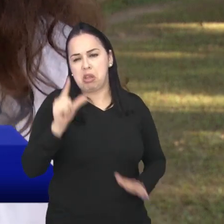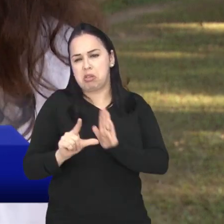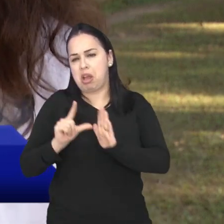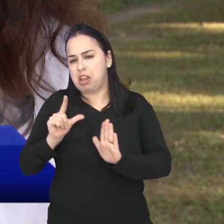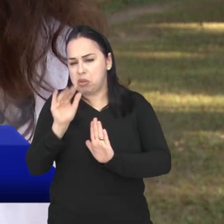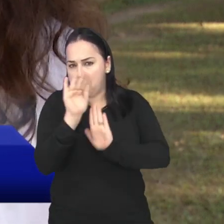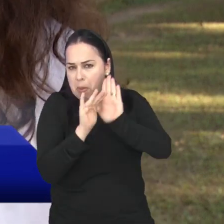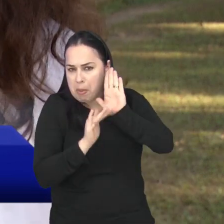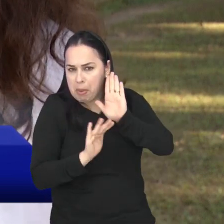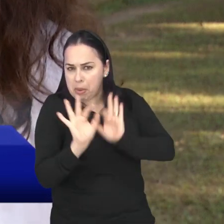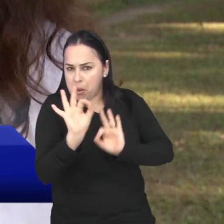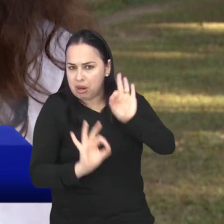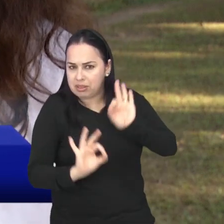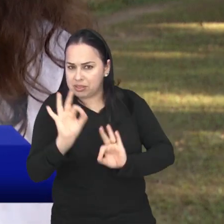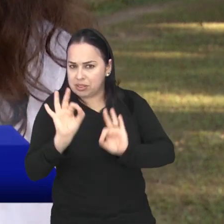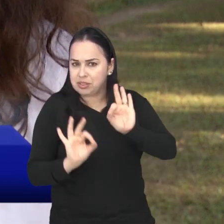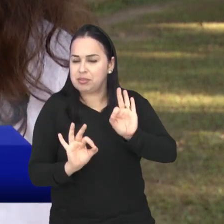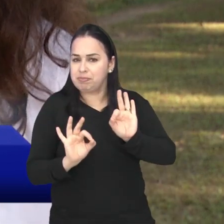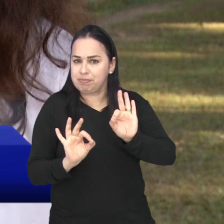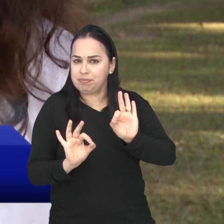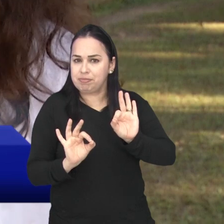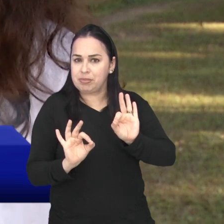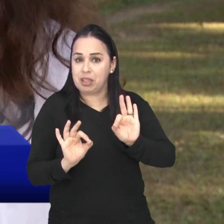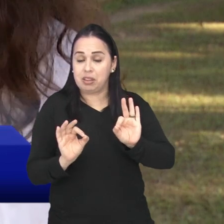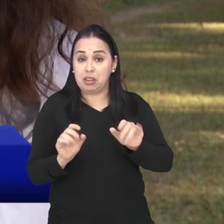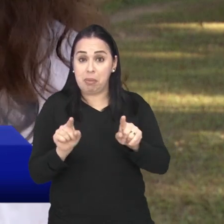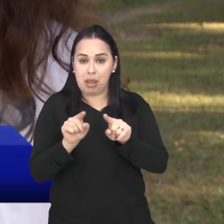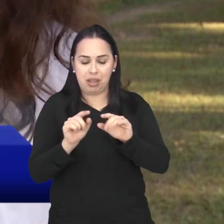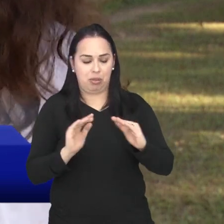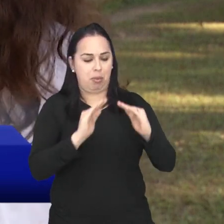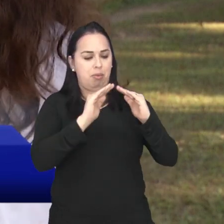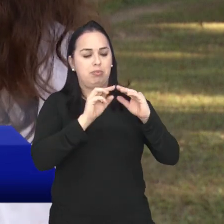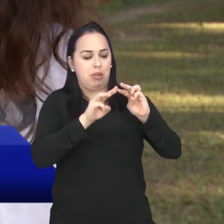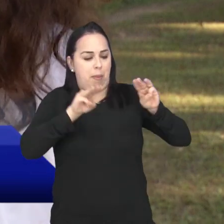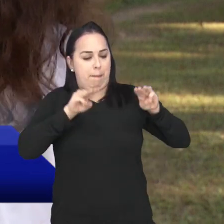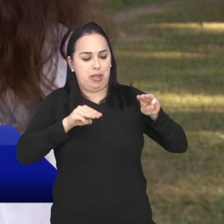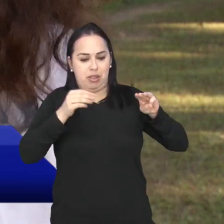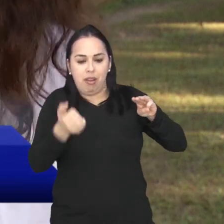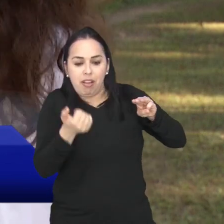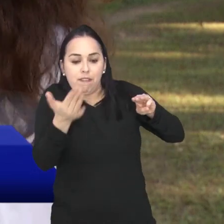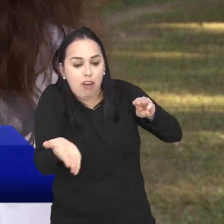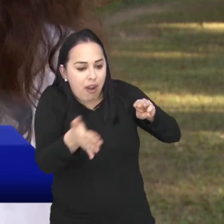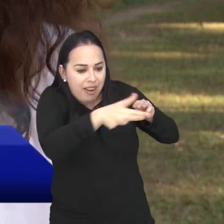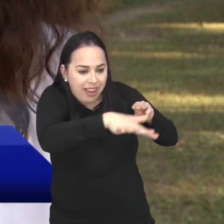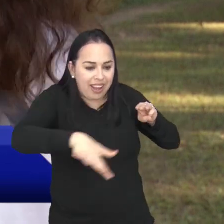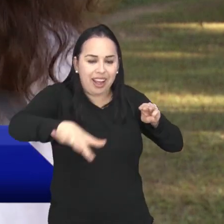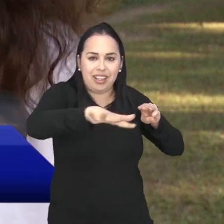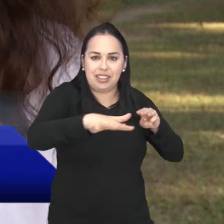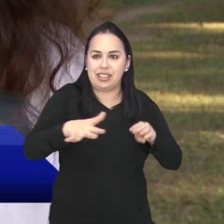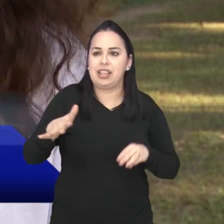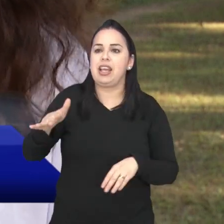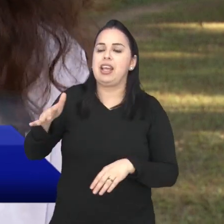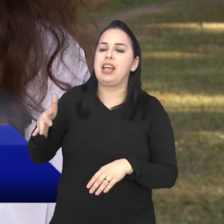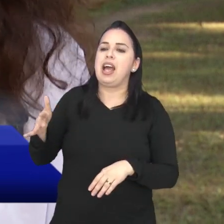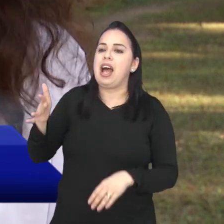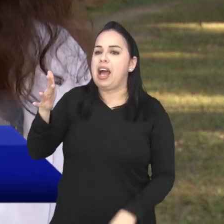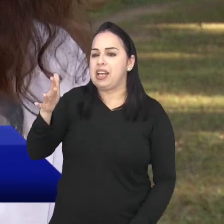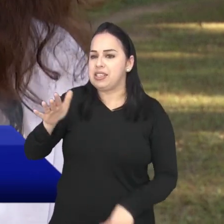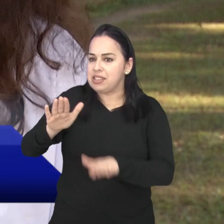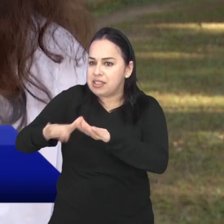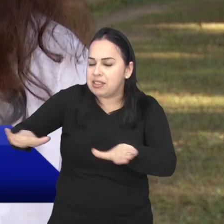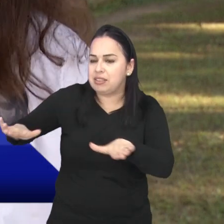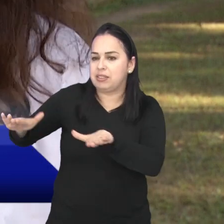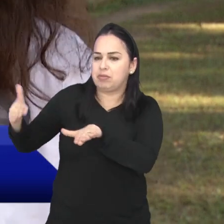vocês pensaram em uma programação com instalações do lado de fora do museu? Isso. As crianças passam por